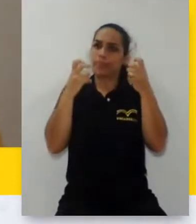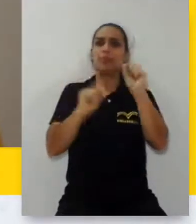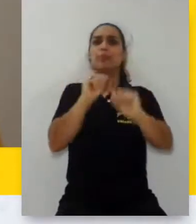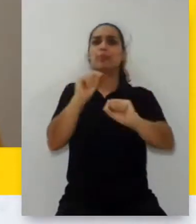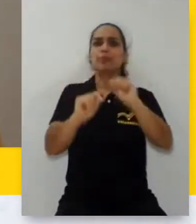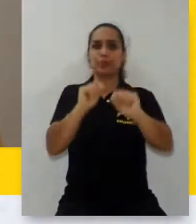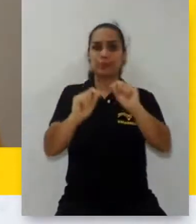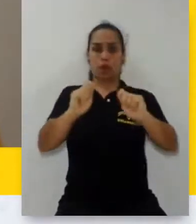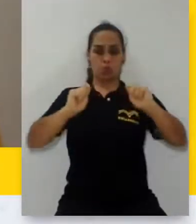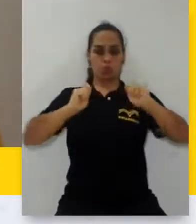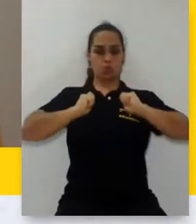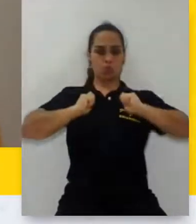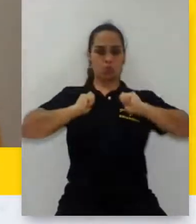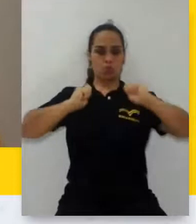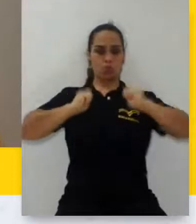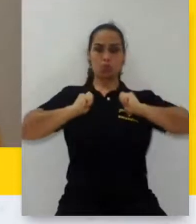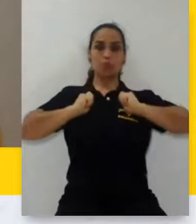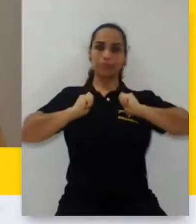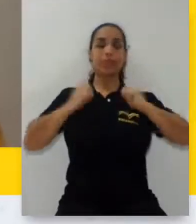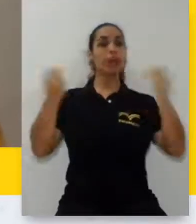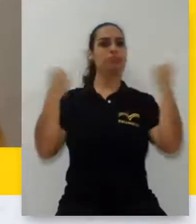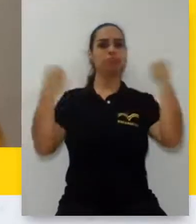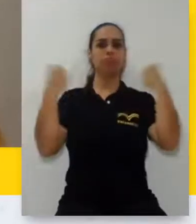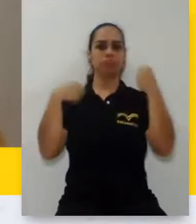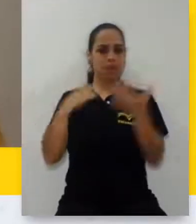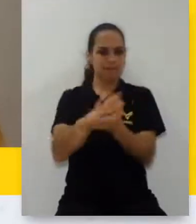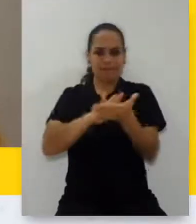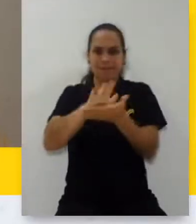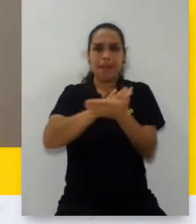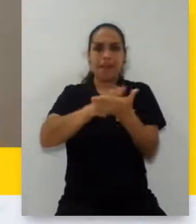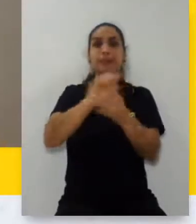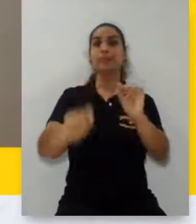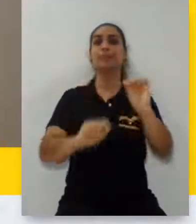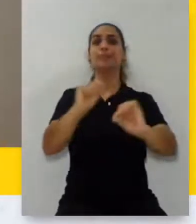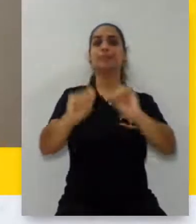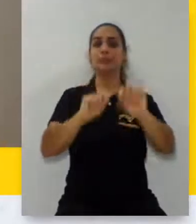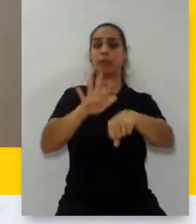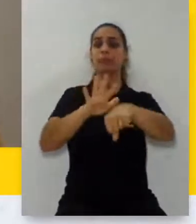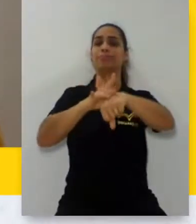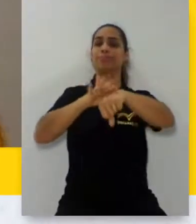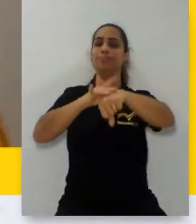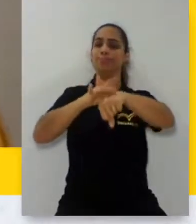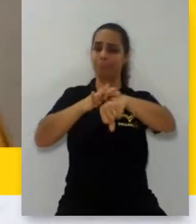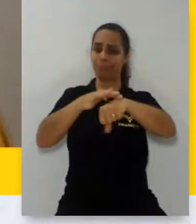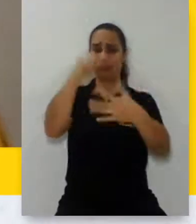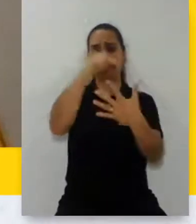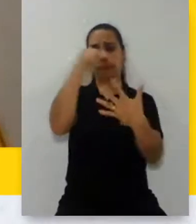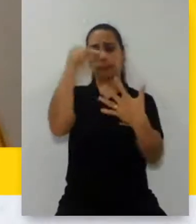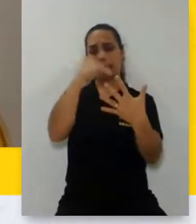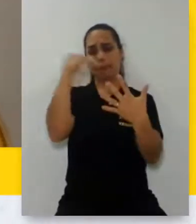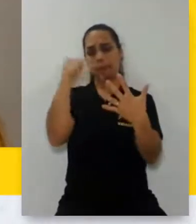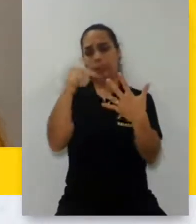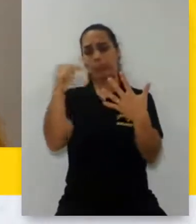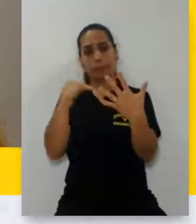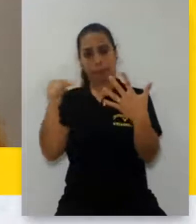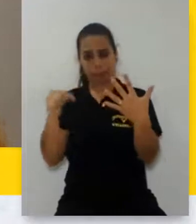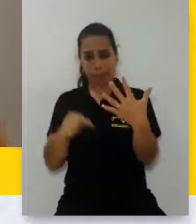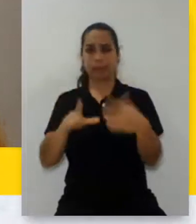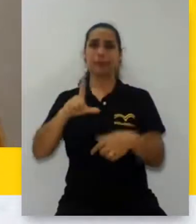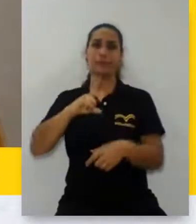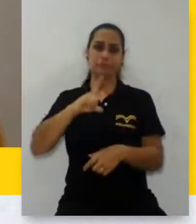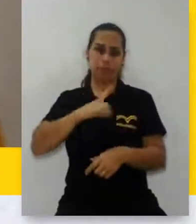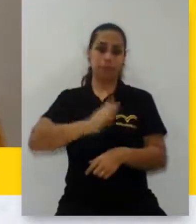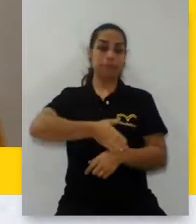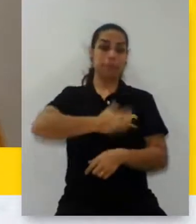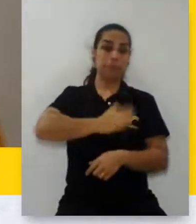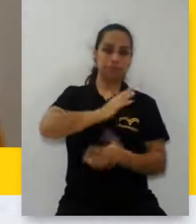com diversas doenças não transmissíveis, tanto metabólicas quanto cardiovasculares, assim como a